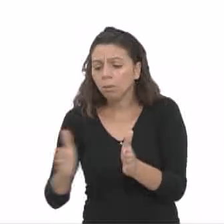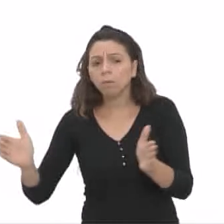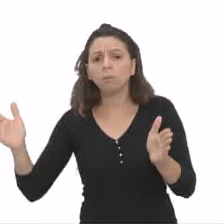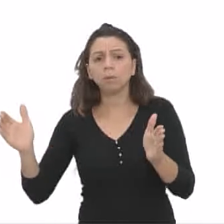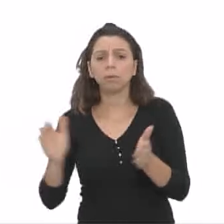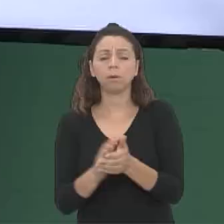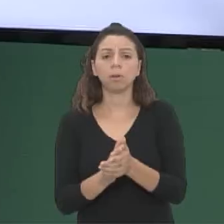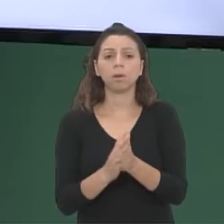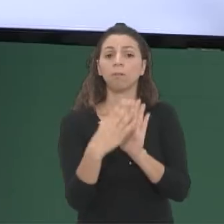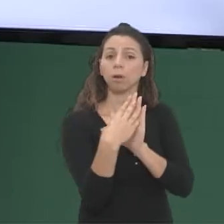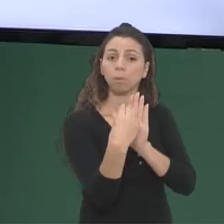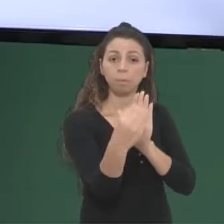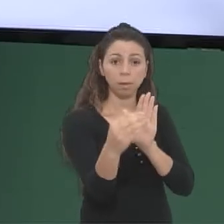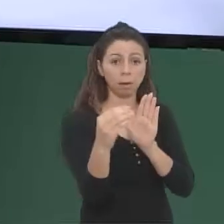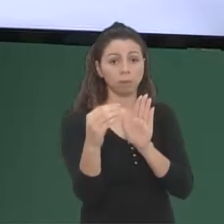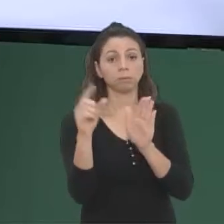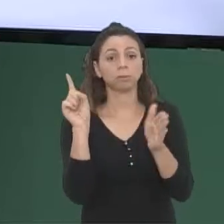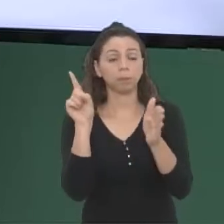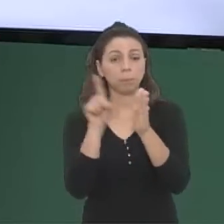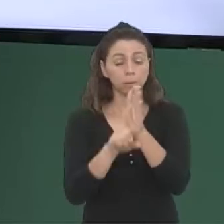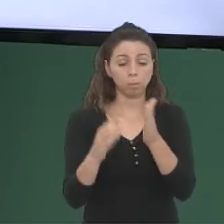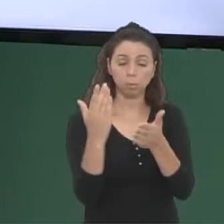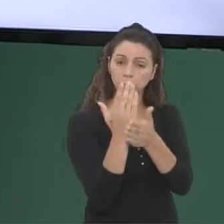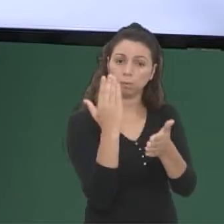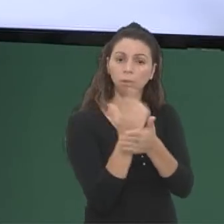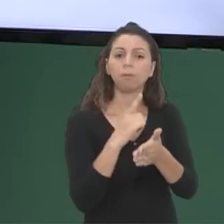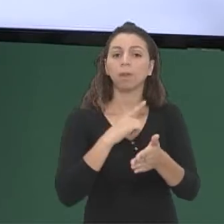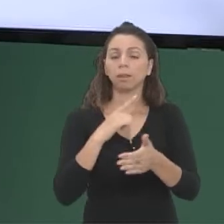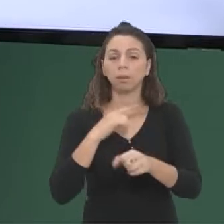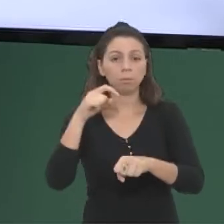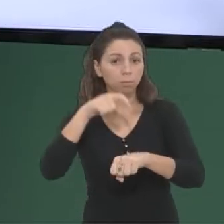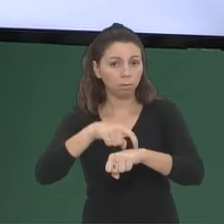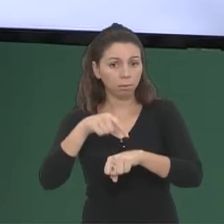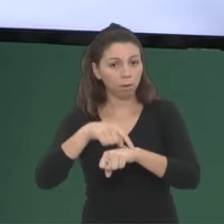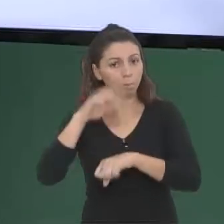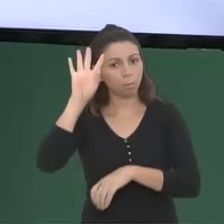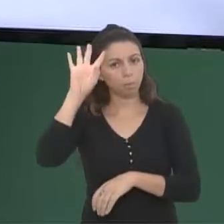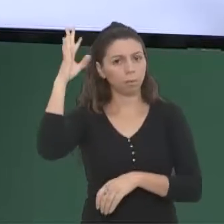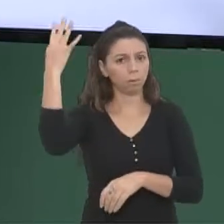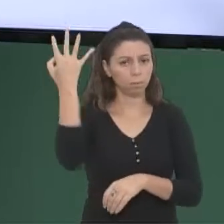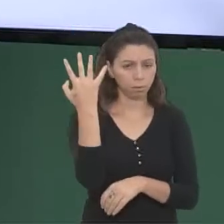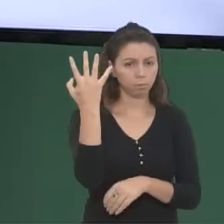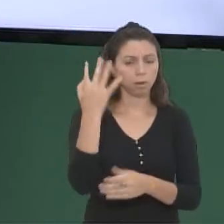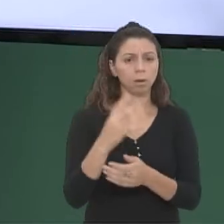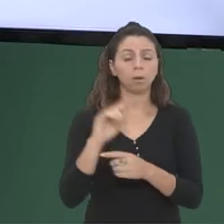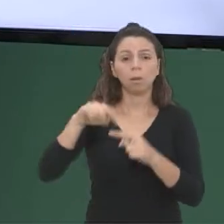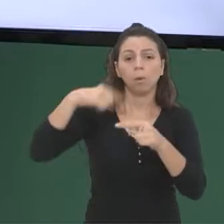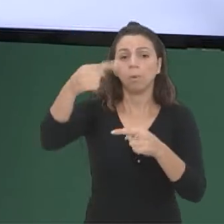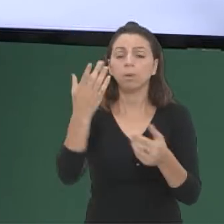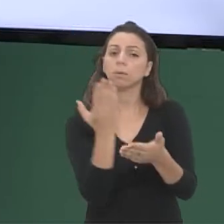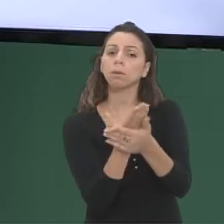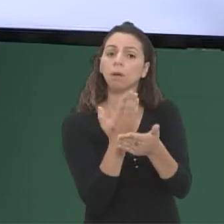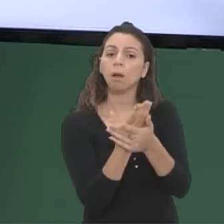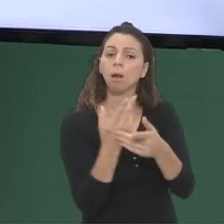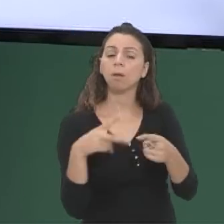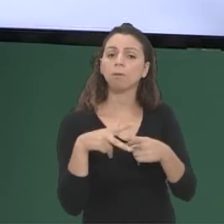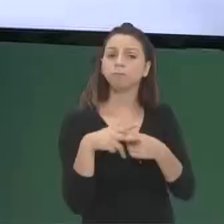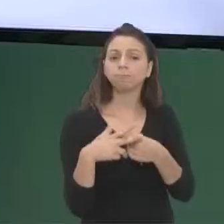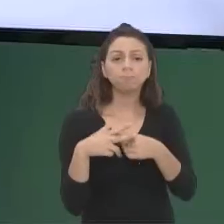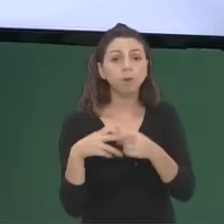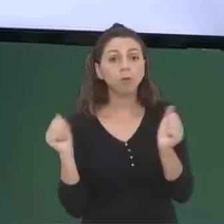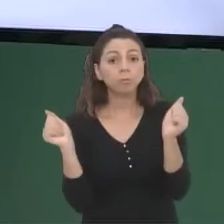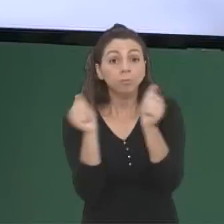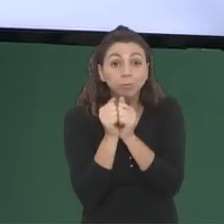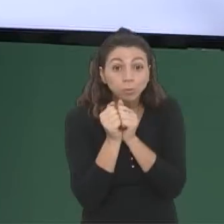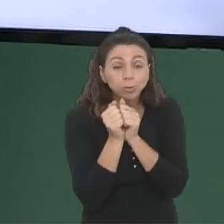essa pergunta no seu caderno, você vai ter o seu tempo para resolver e na nossa próxima aula a gente vai corrigir juntos. Então vou dar um tempo